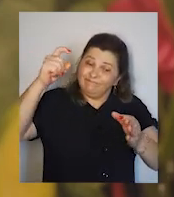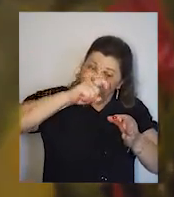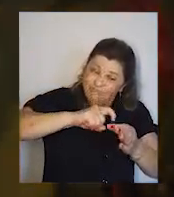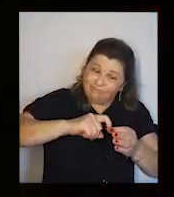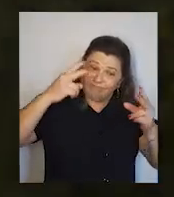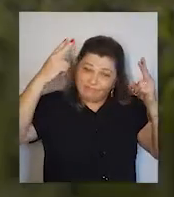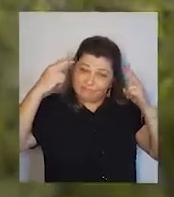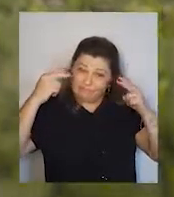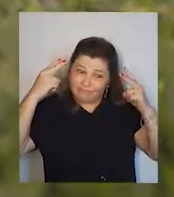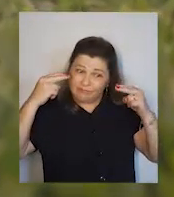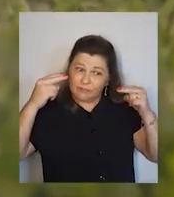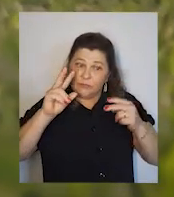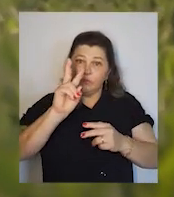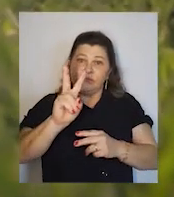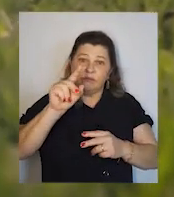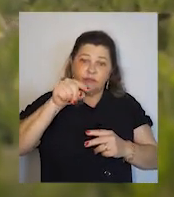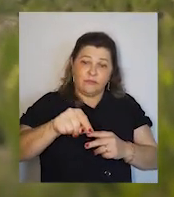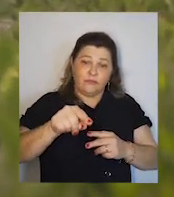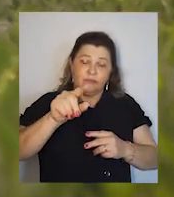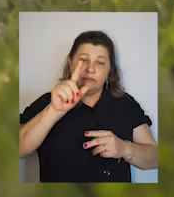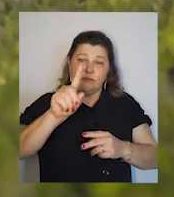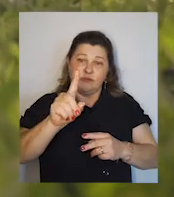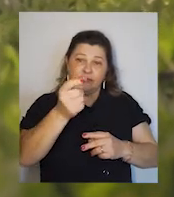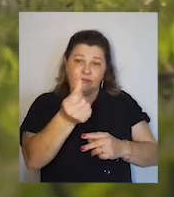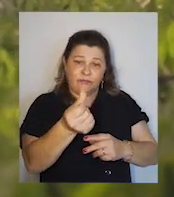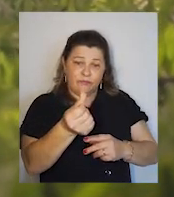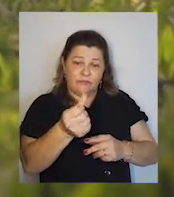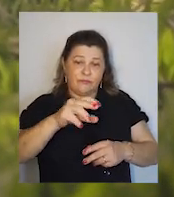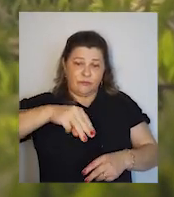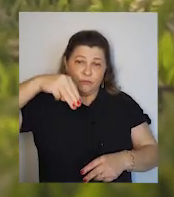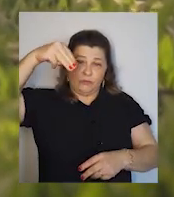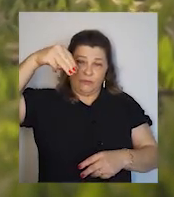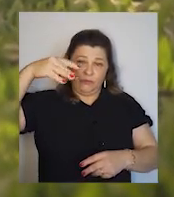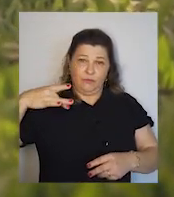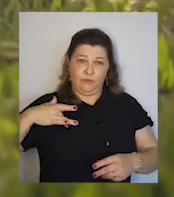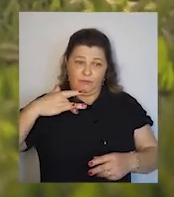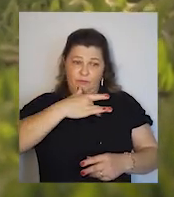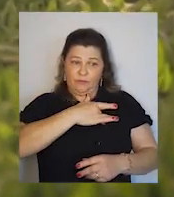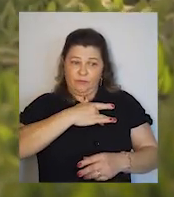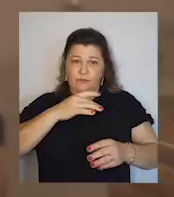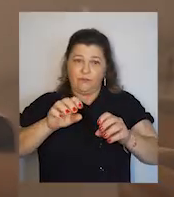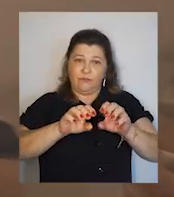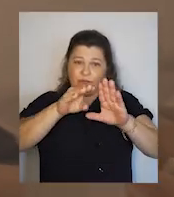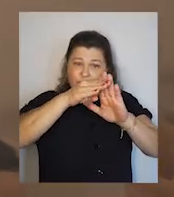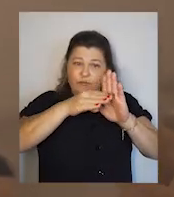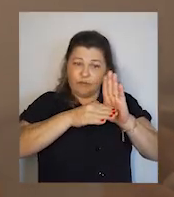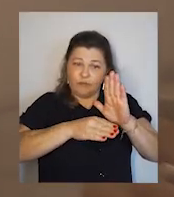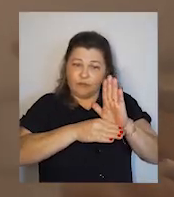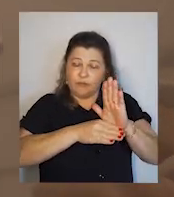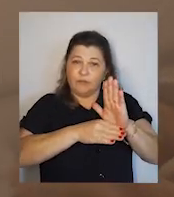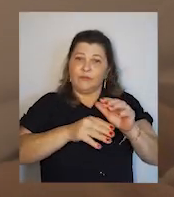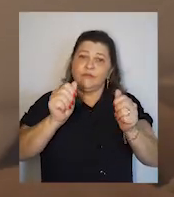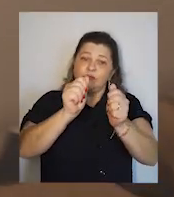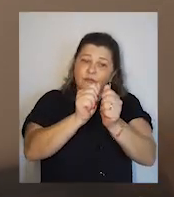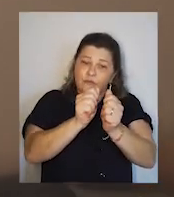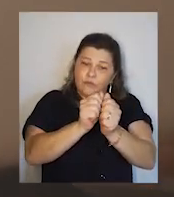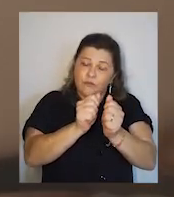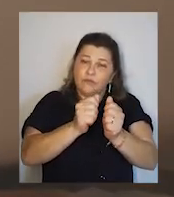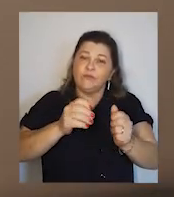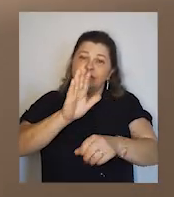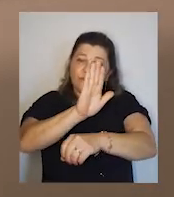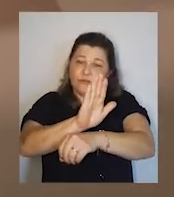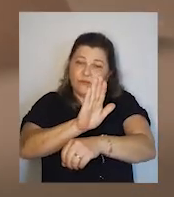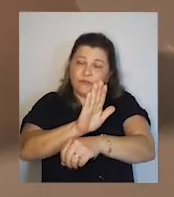ao normal de novo. Em 2016, o Ministério da Saúde instituiu a Estratégia Pré-Natal do Parceiro, para